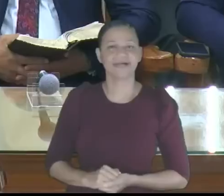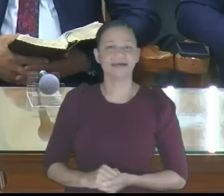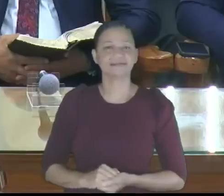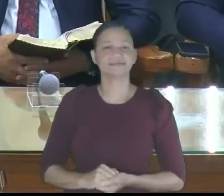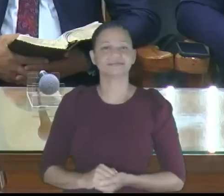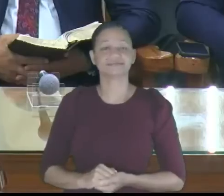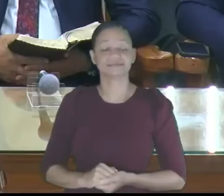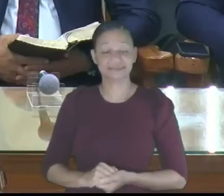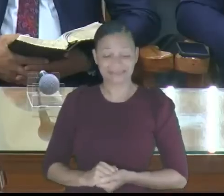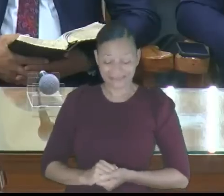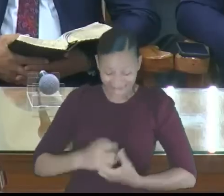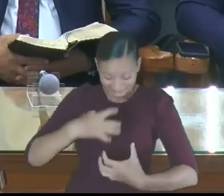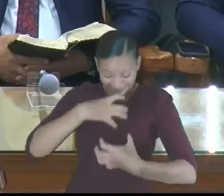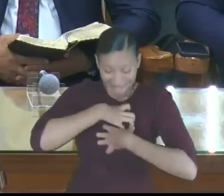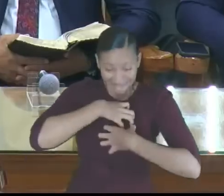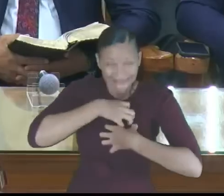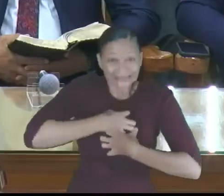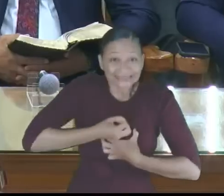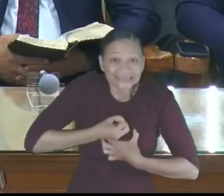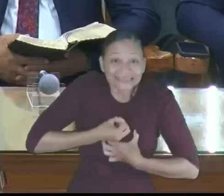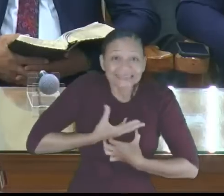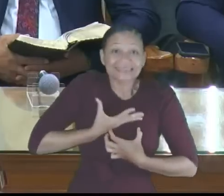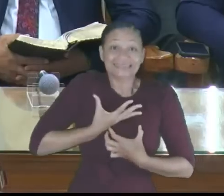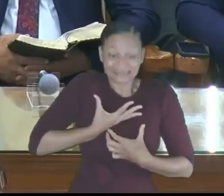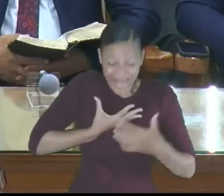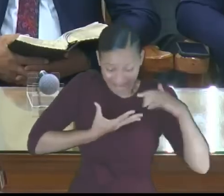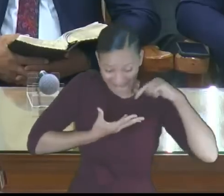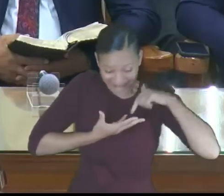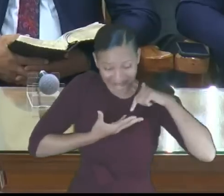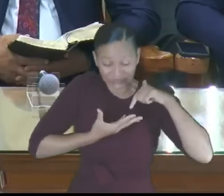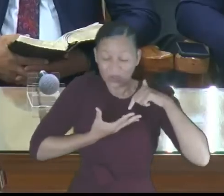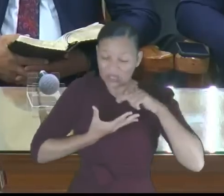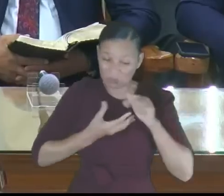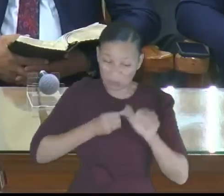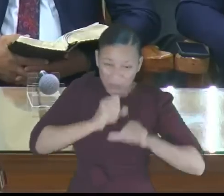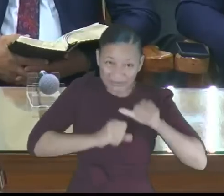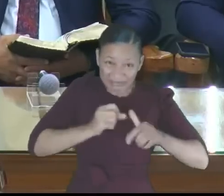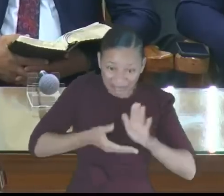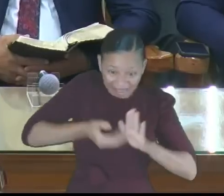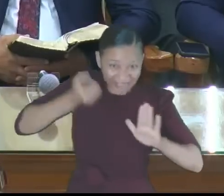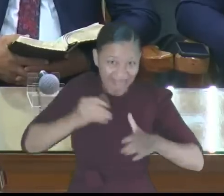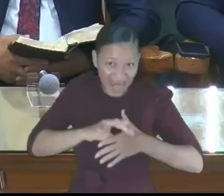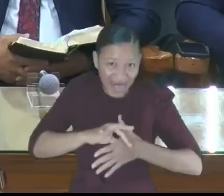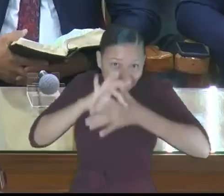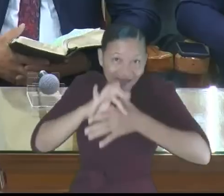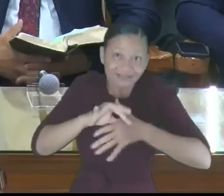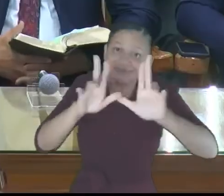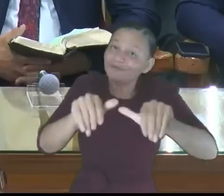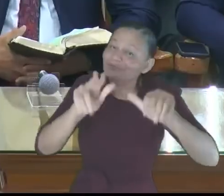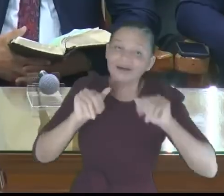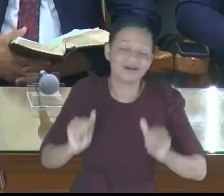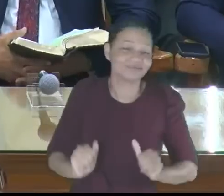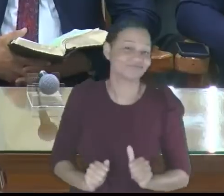A natureza humana de Jesus nunca mais vai ser desfeita. Nunca mais.